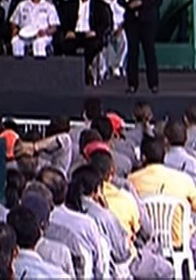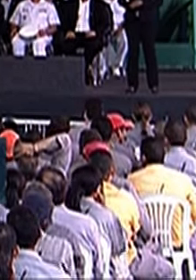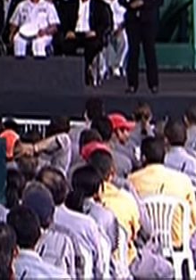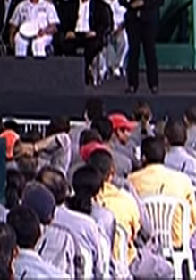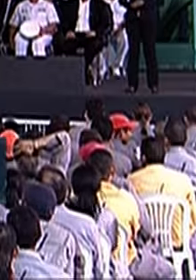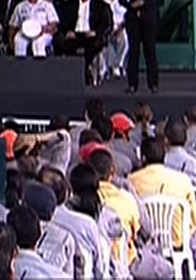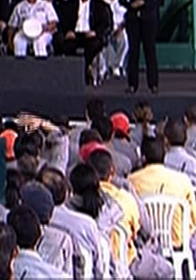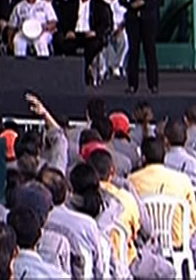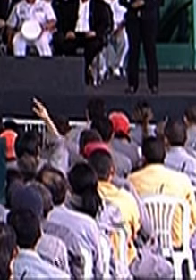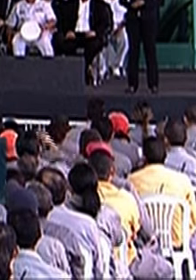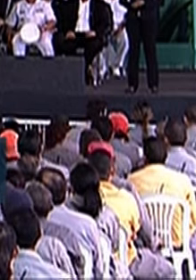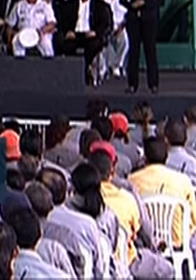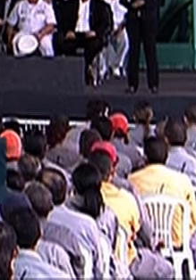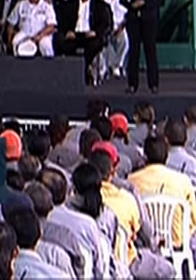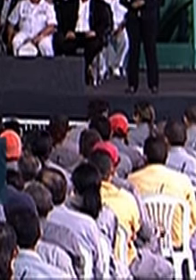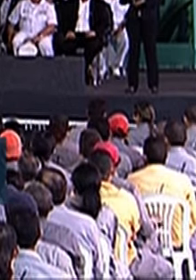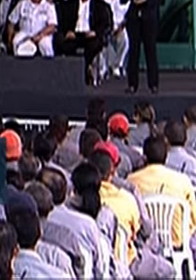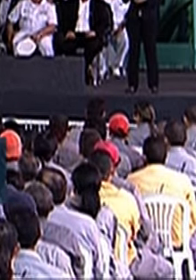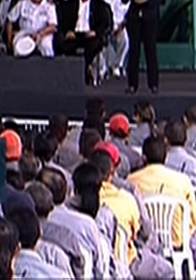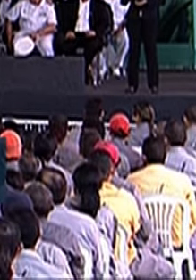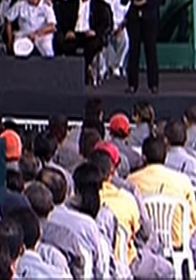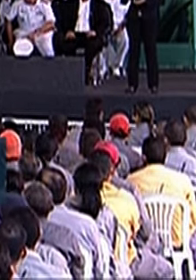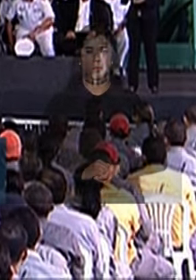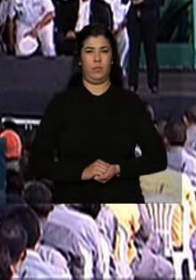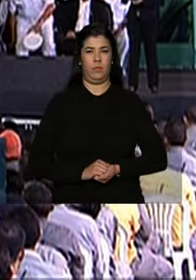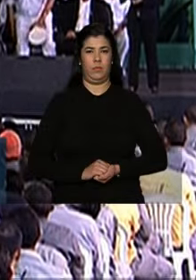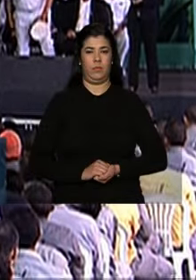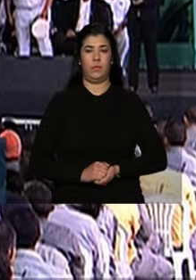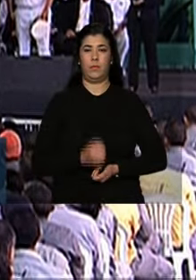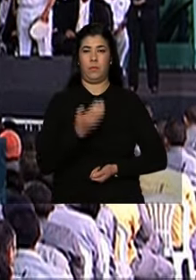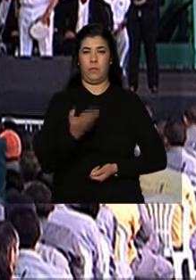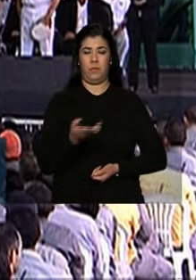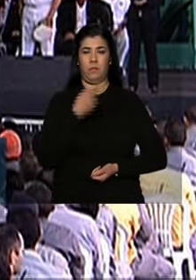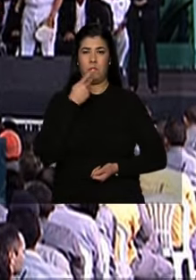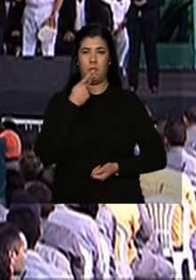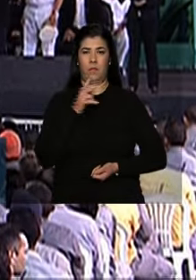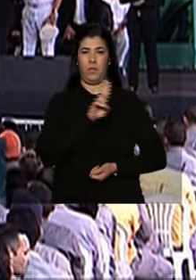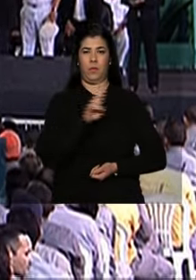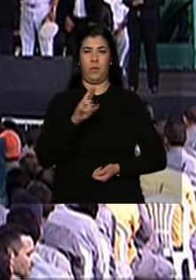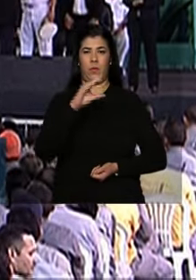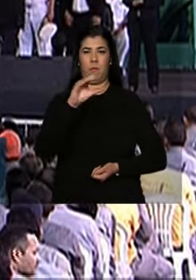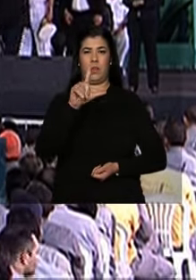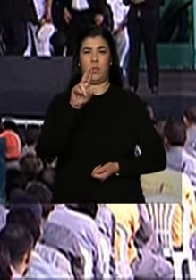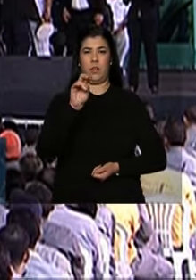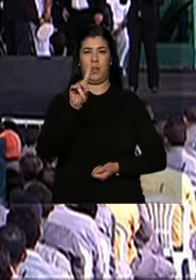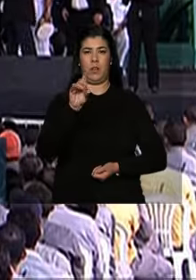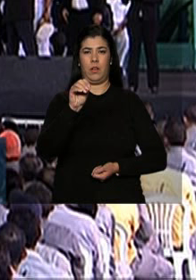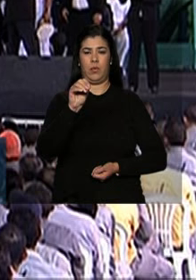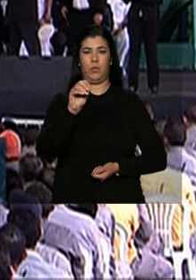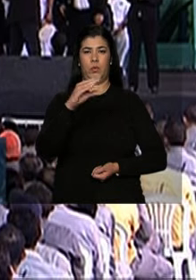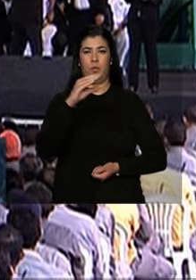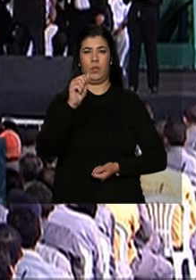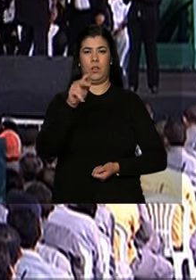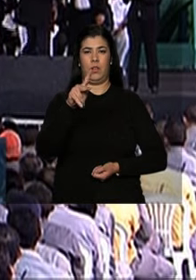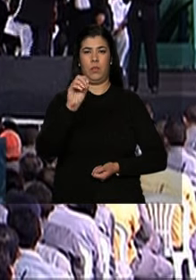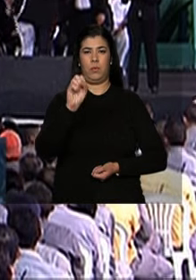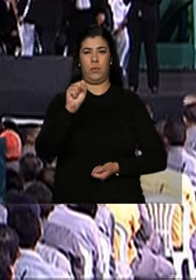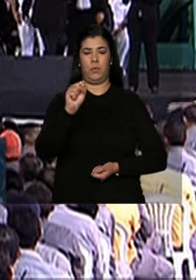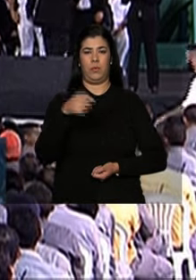Excelentíssima senhora presidenta Dilma Rousseff, senhor governador Paulo Câmara, senhores ministros, secretários,